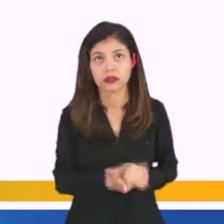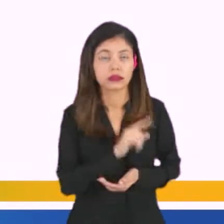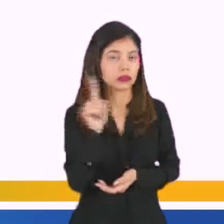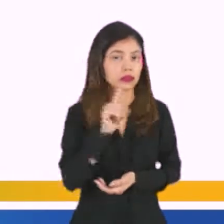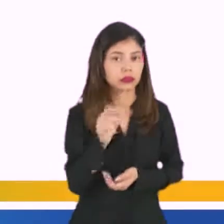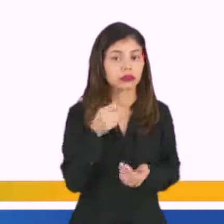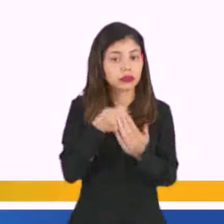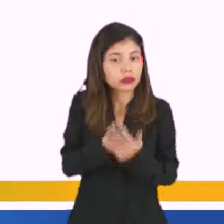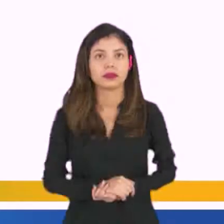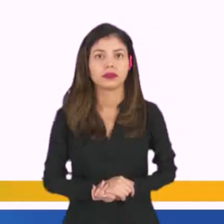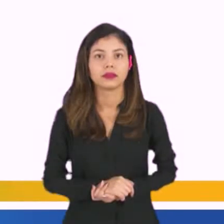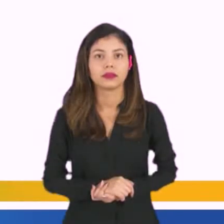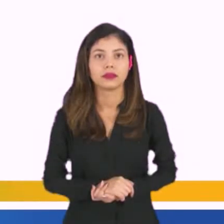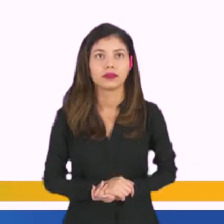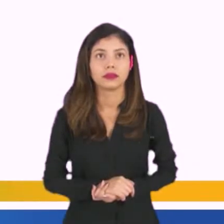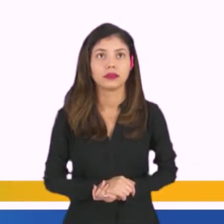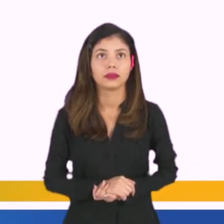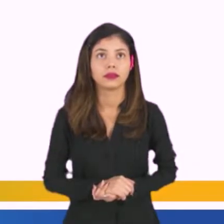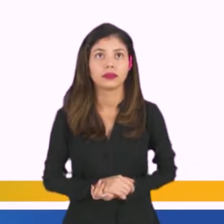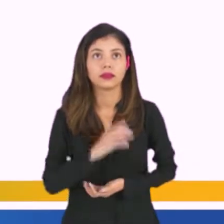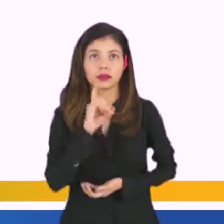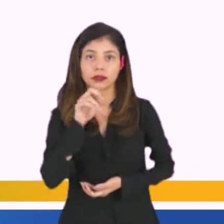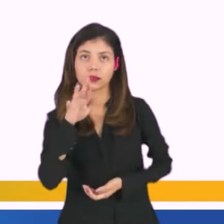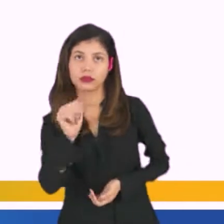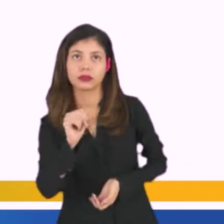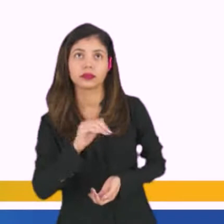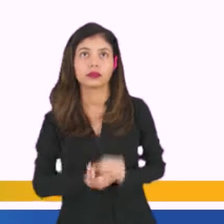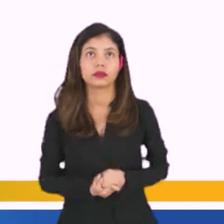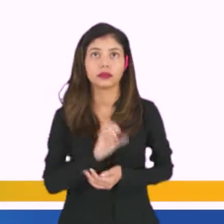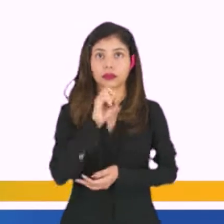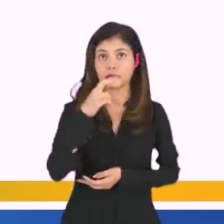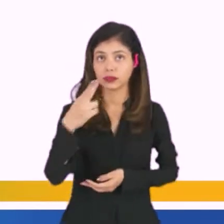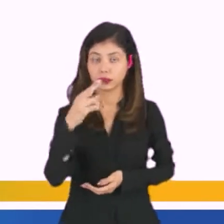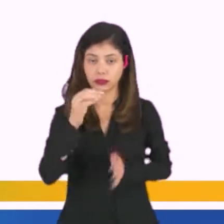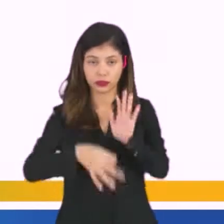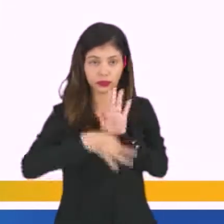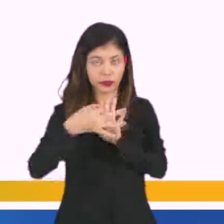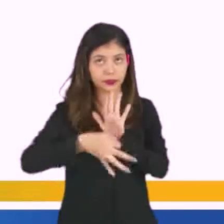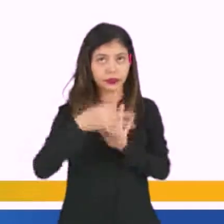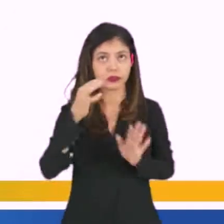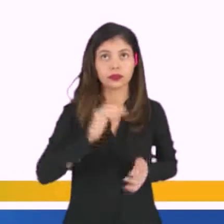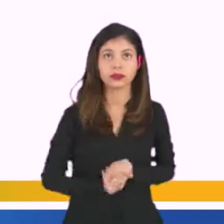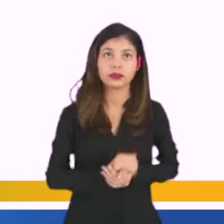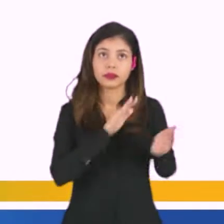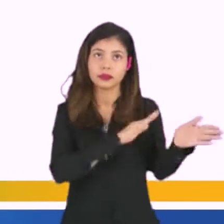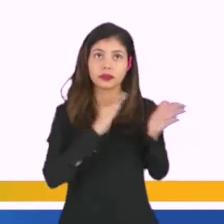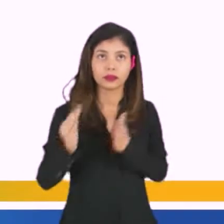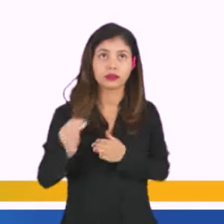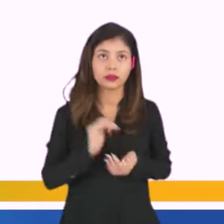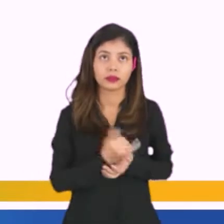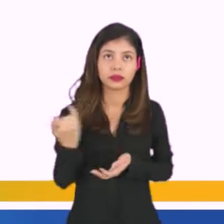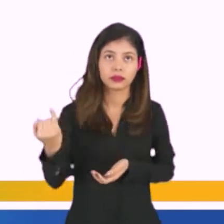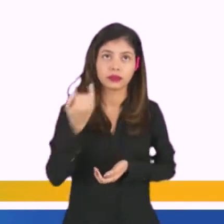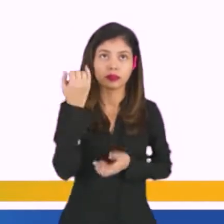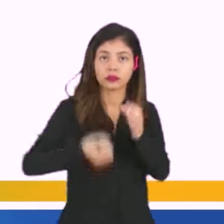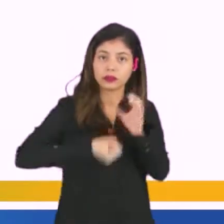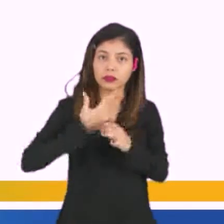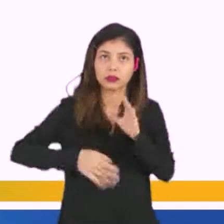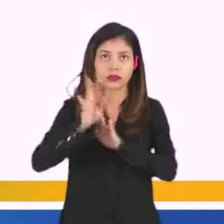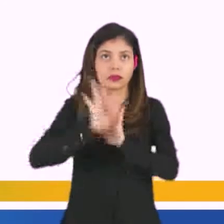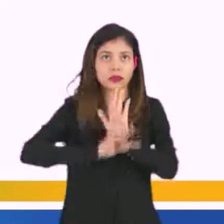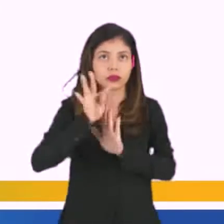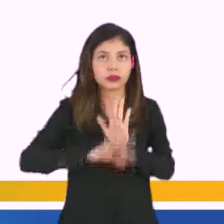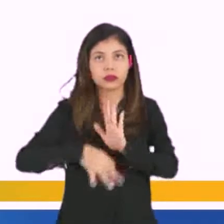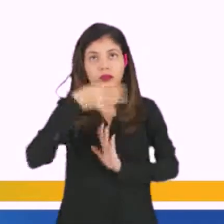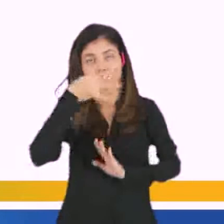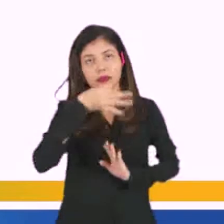se sustentaria. A contra-argumentação ou contra-argumento é uma parte fundamental na produção